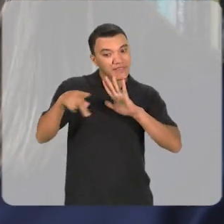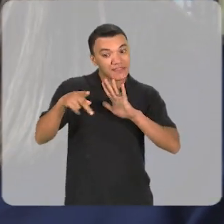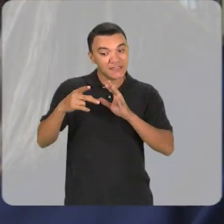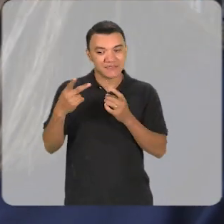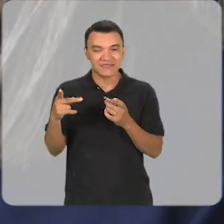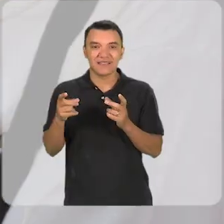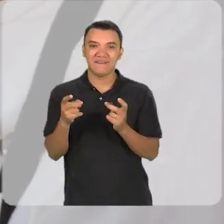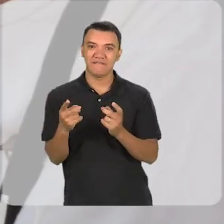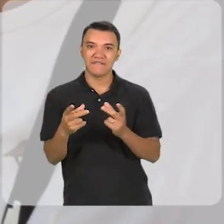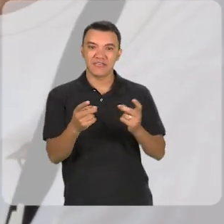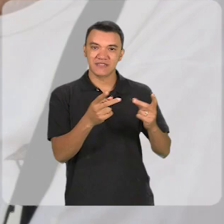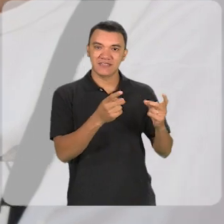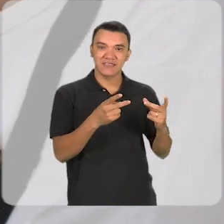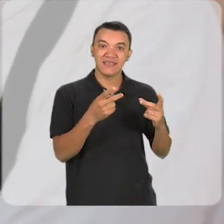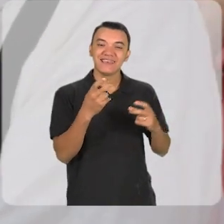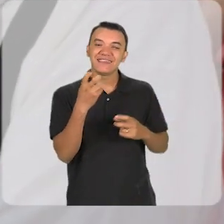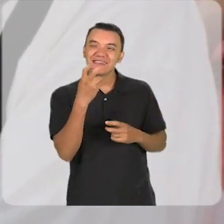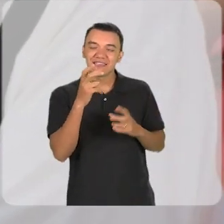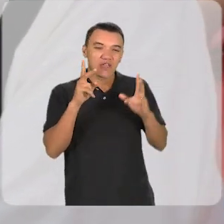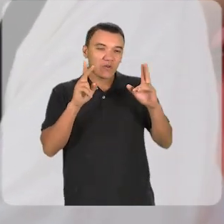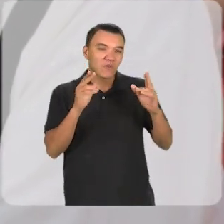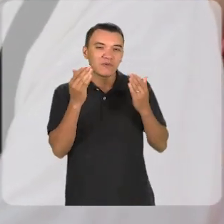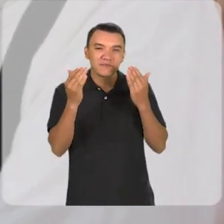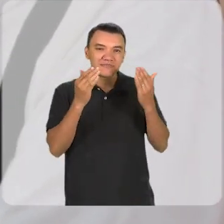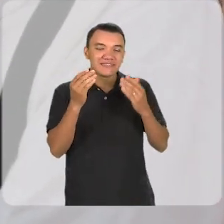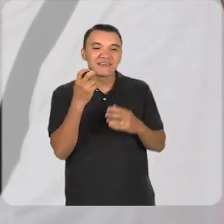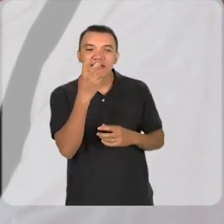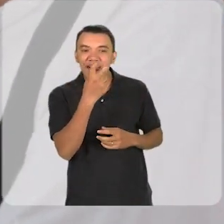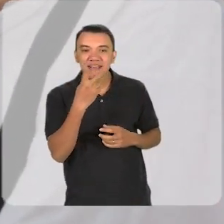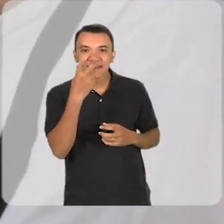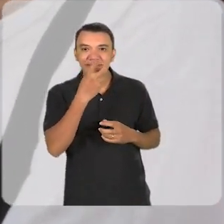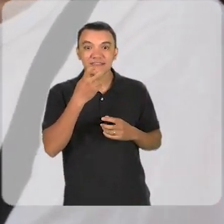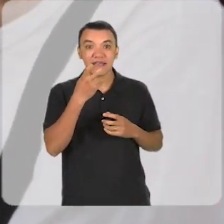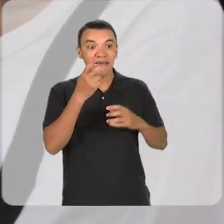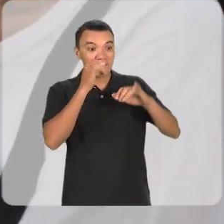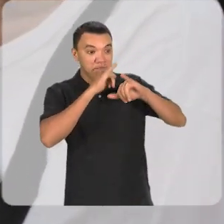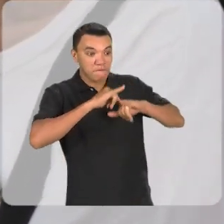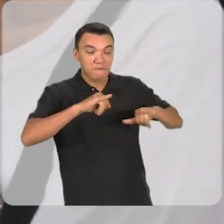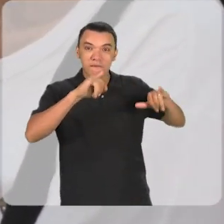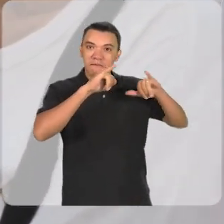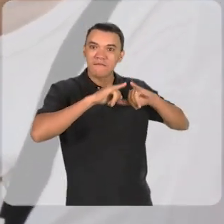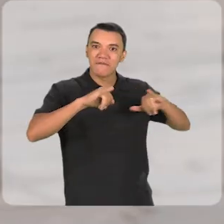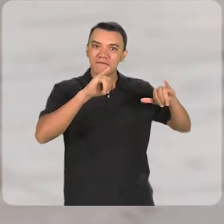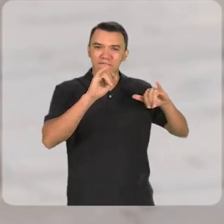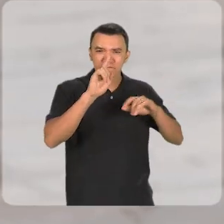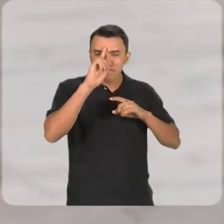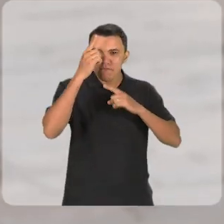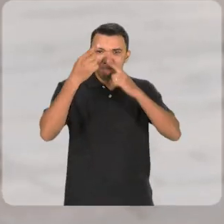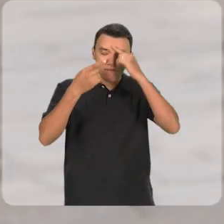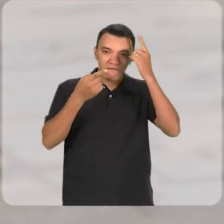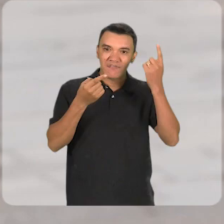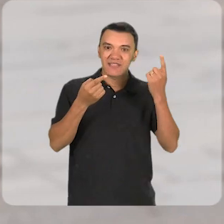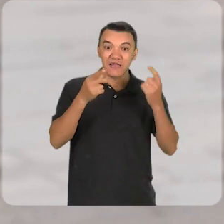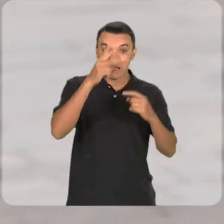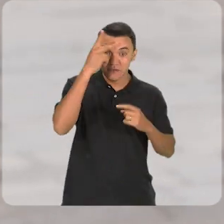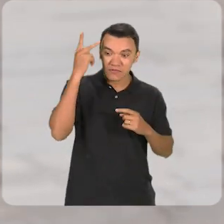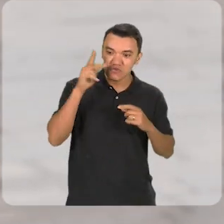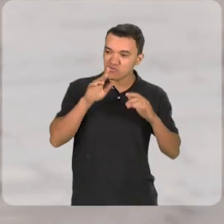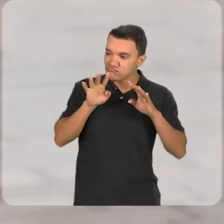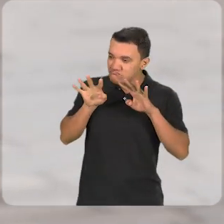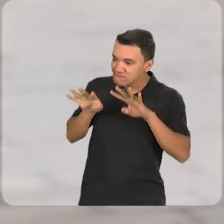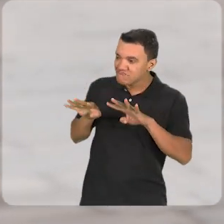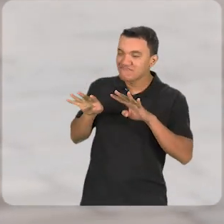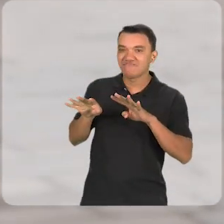seus produtos, de cantar os seus produtos, né, de apregoar, né, de maneira criativa, chamando a atenção dos